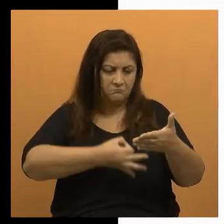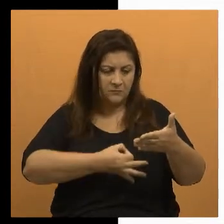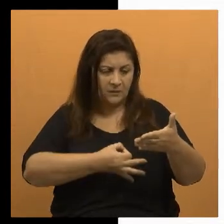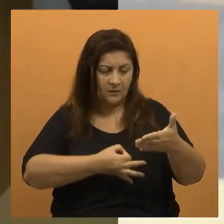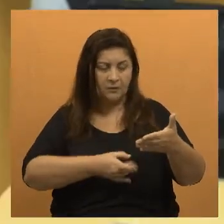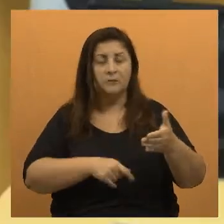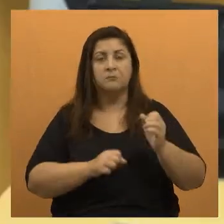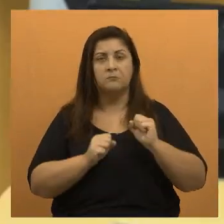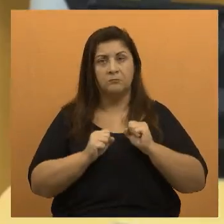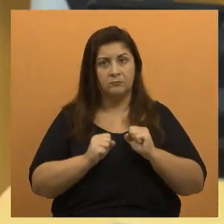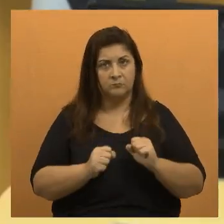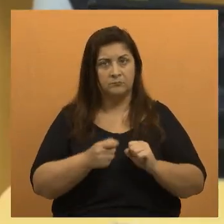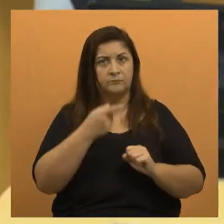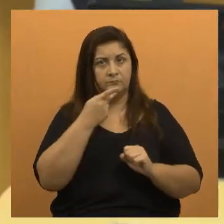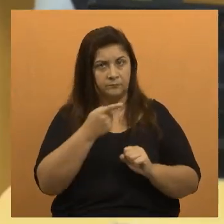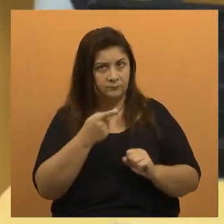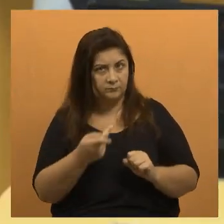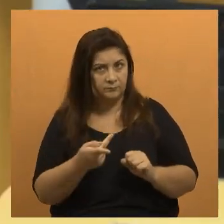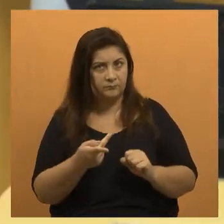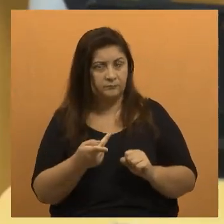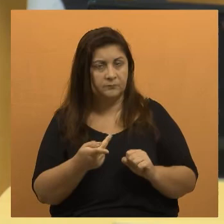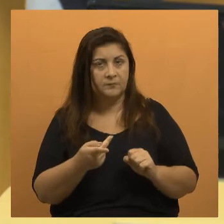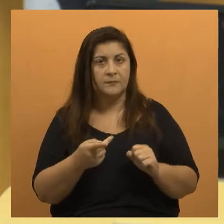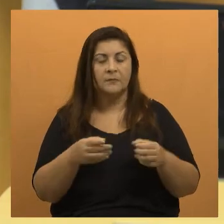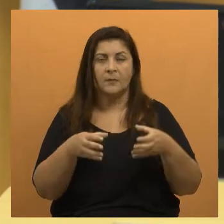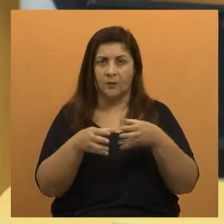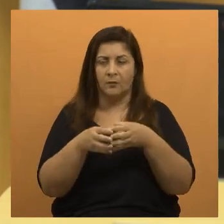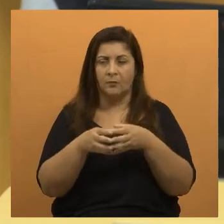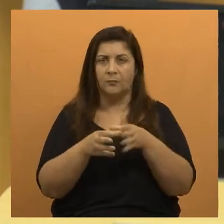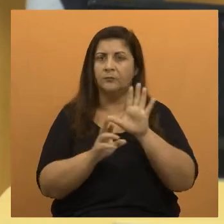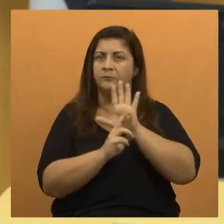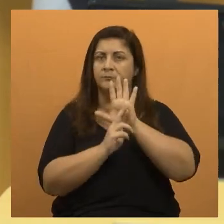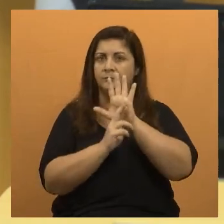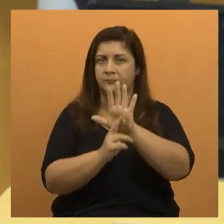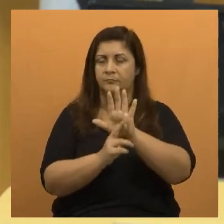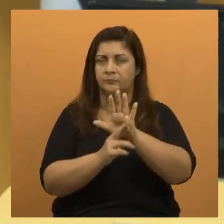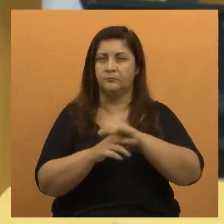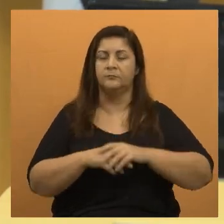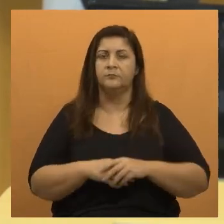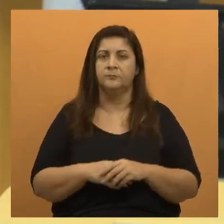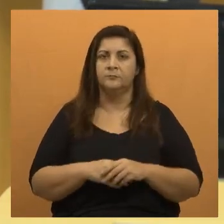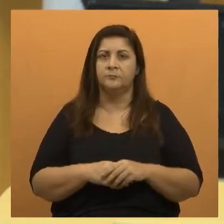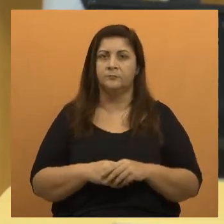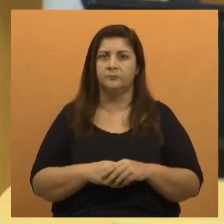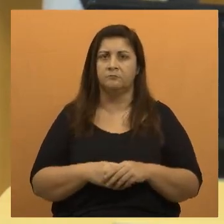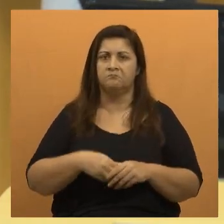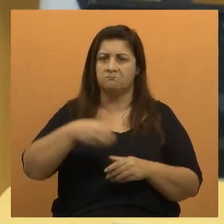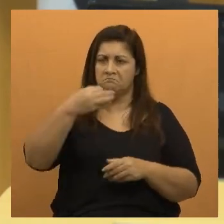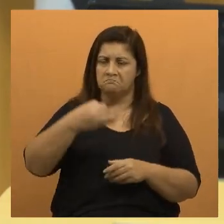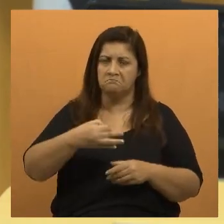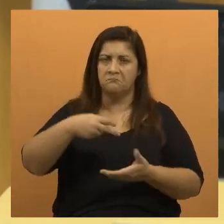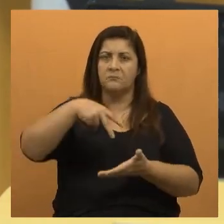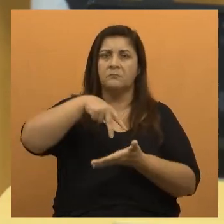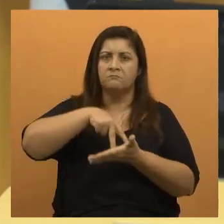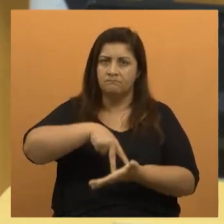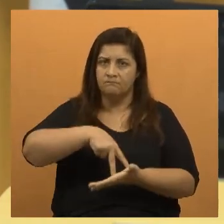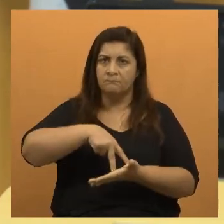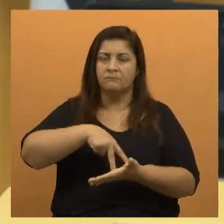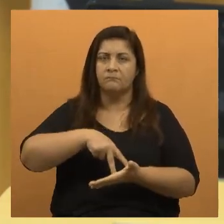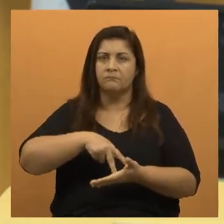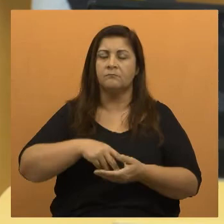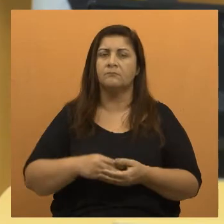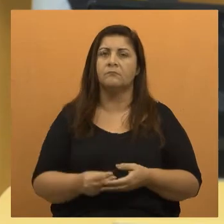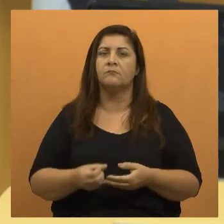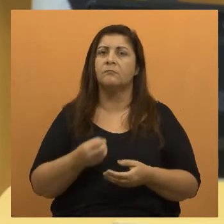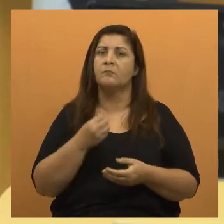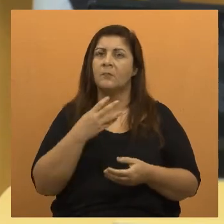permite afirmar que os Consegs representam hoje a mais ampla, sólida, duradoura e